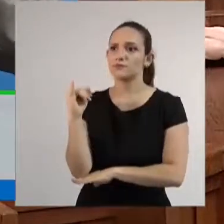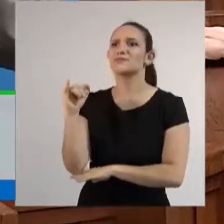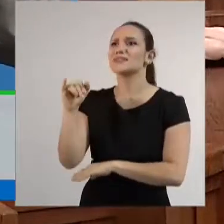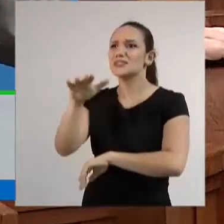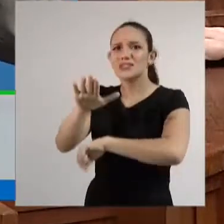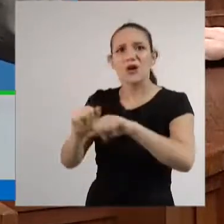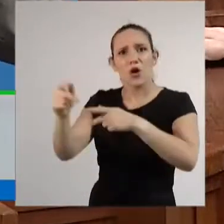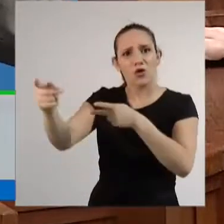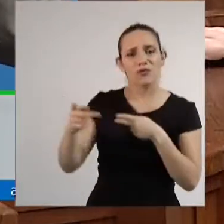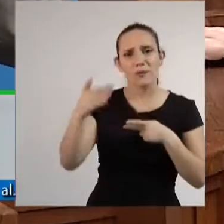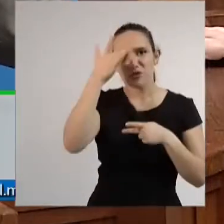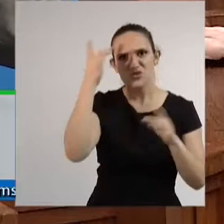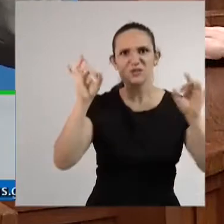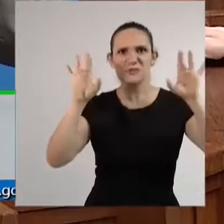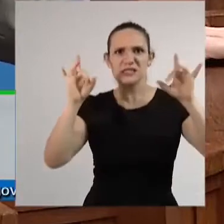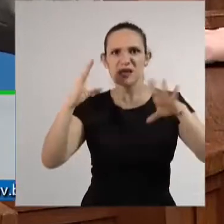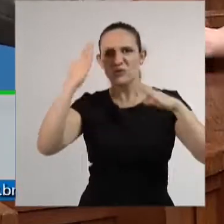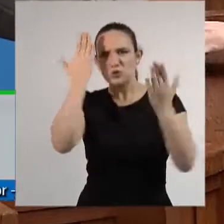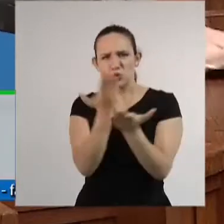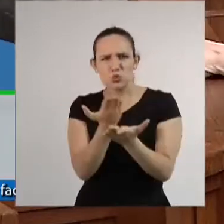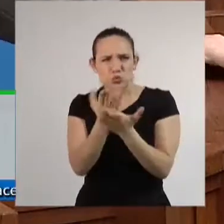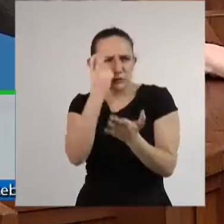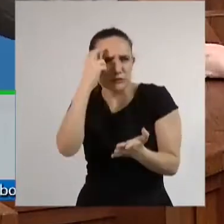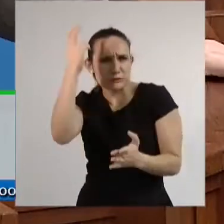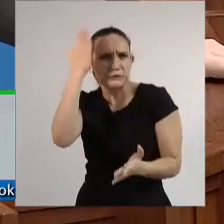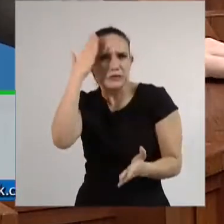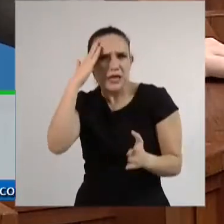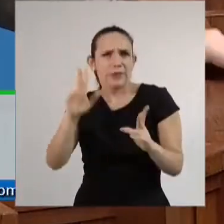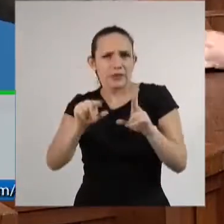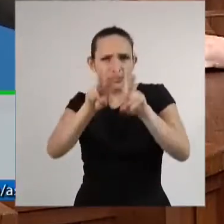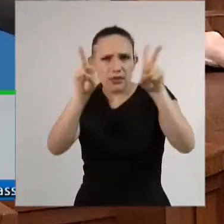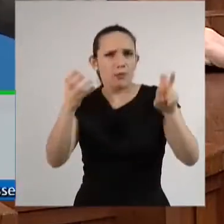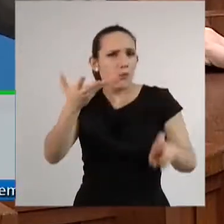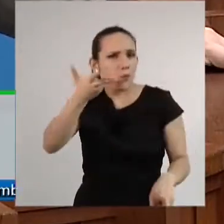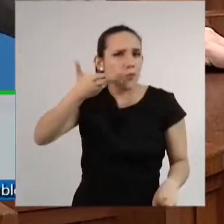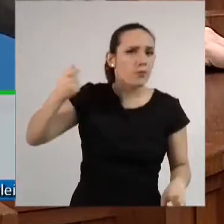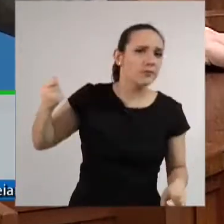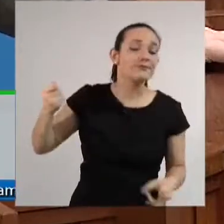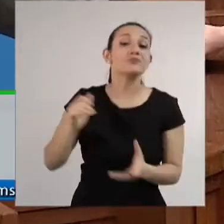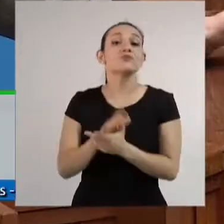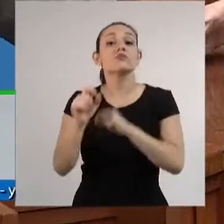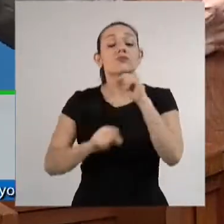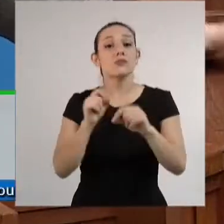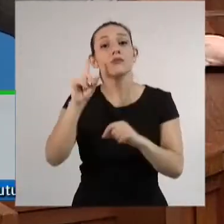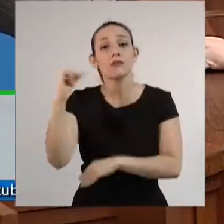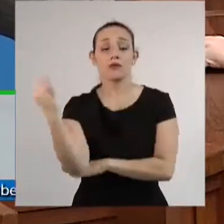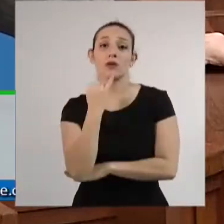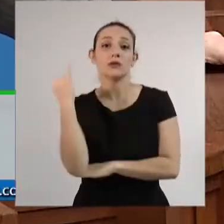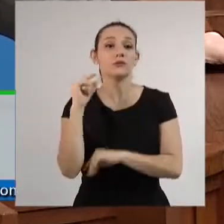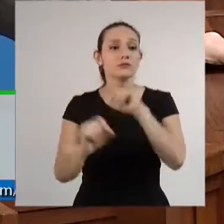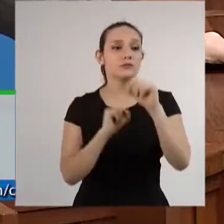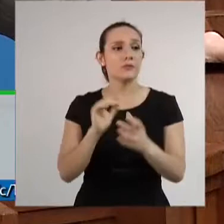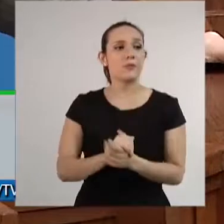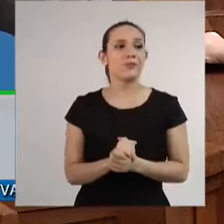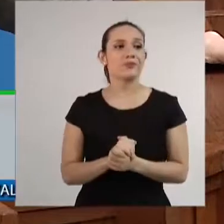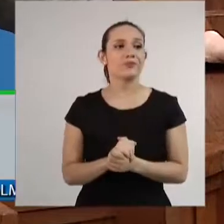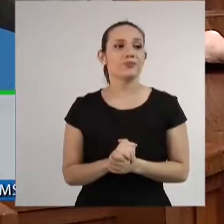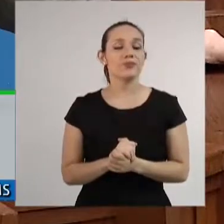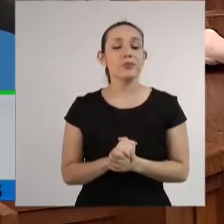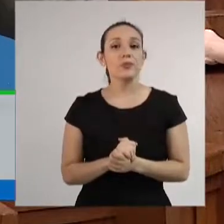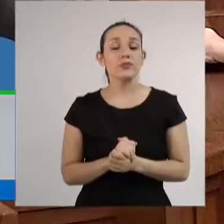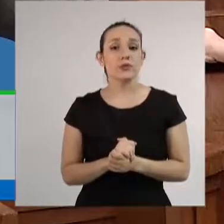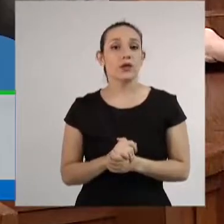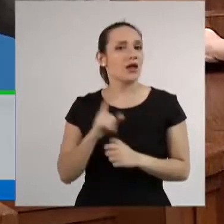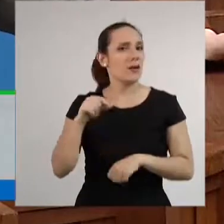assunto. Ontem, o assunto foi extremamente importante, os debates importantes, e uma das coisas claras